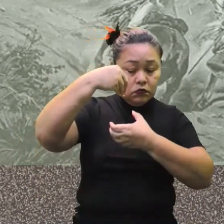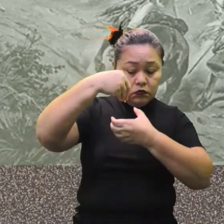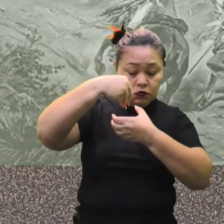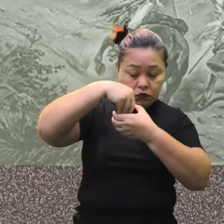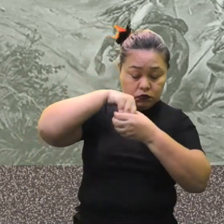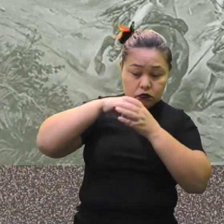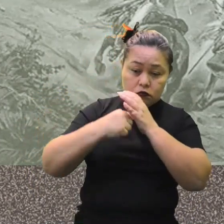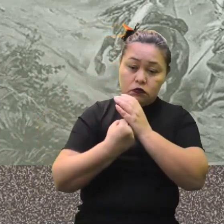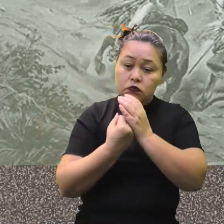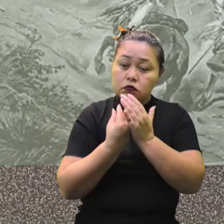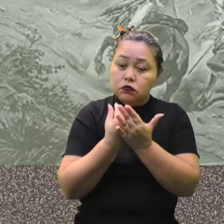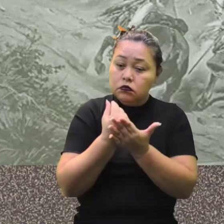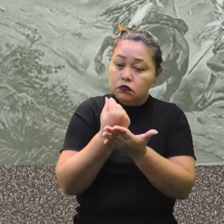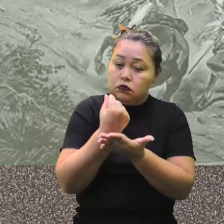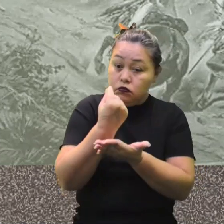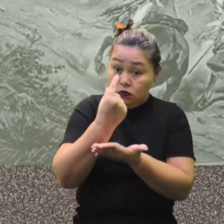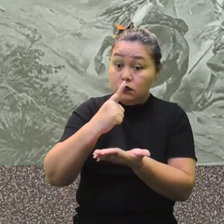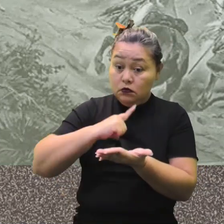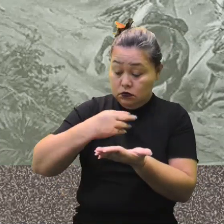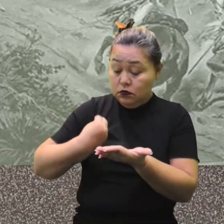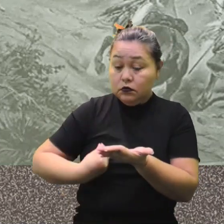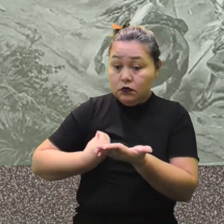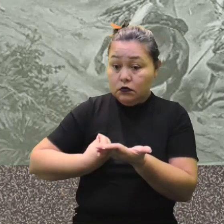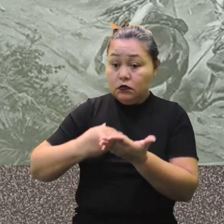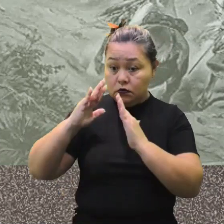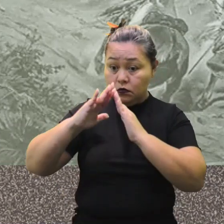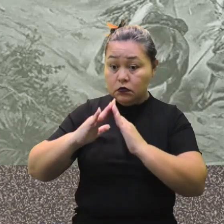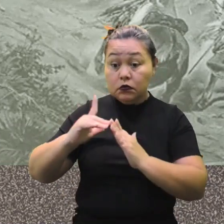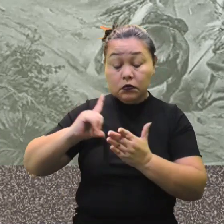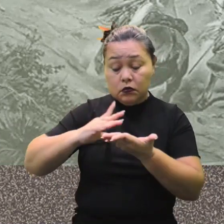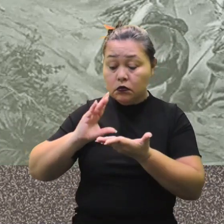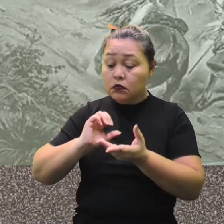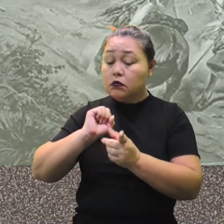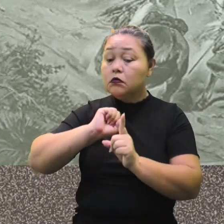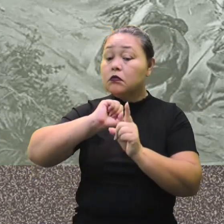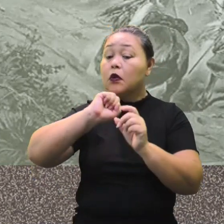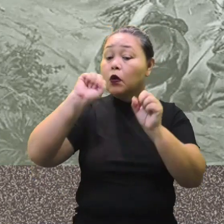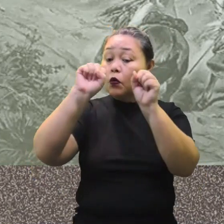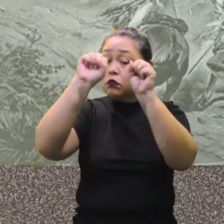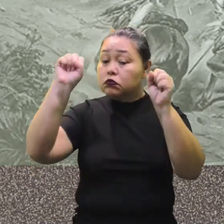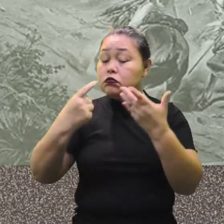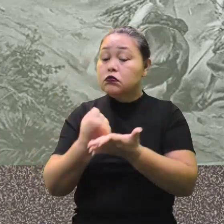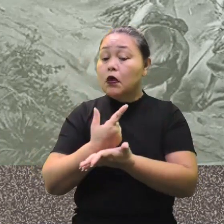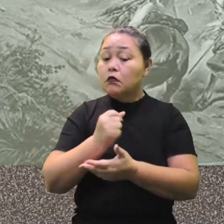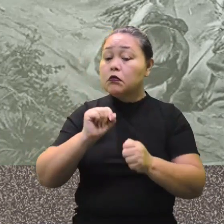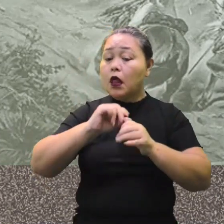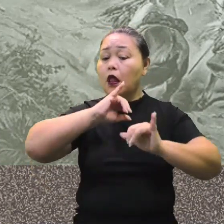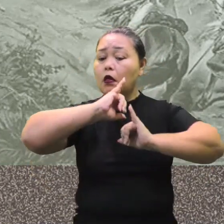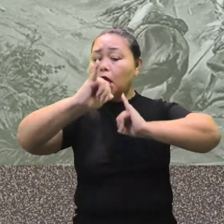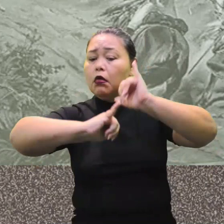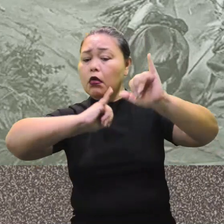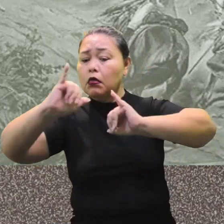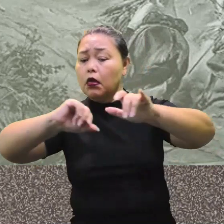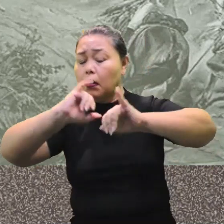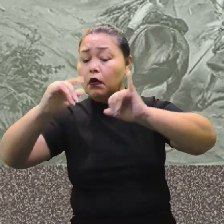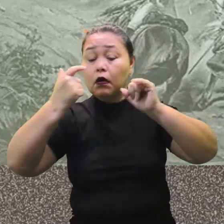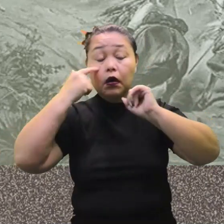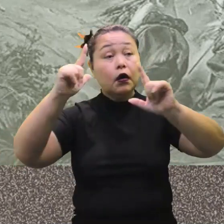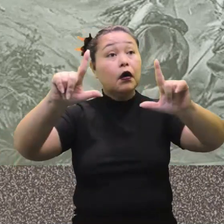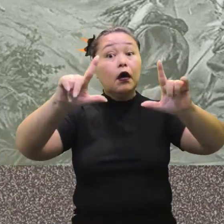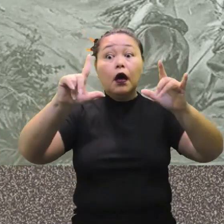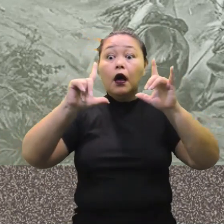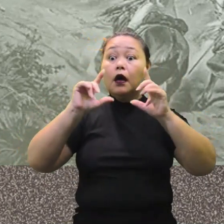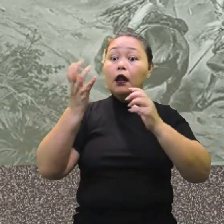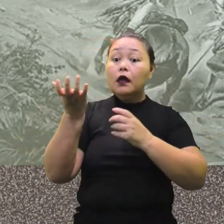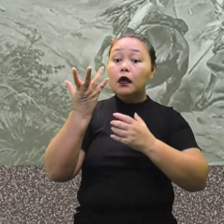sistema capitalista que nós vivemos, o sistema capitalista, ele nos faz todo o tempo de propaganda, propaganda, propaganda, propaganda, porque